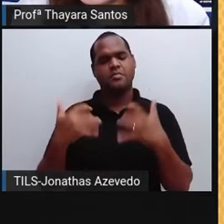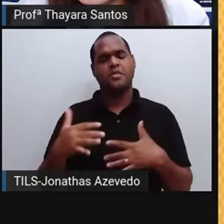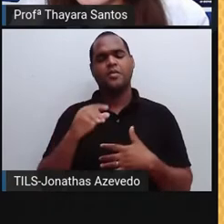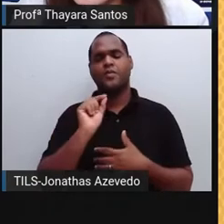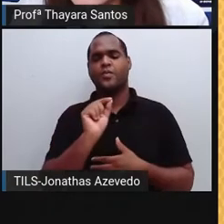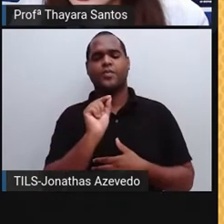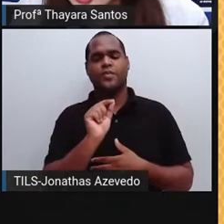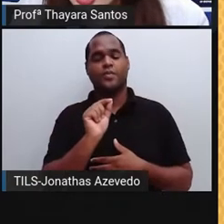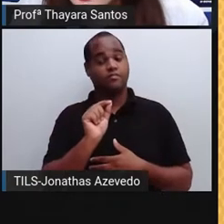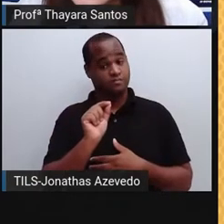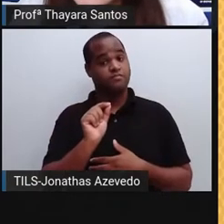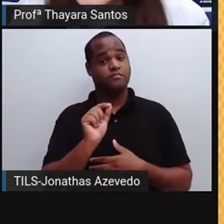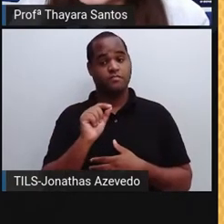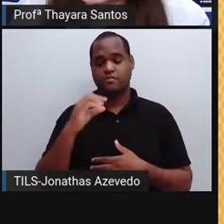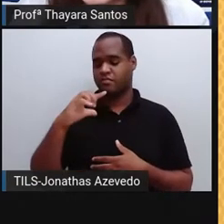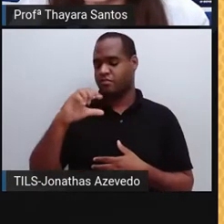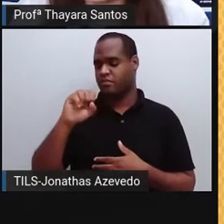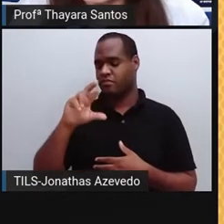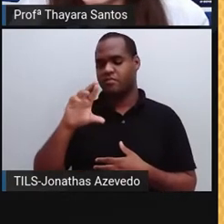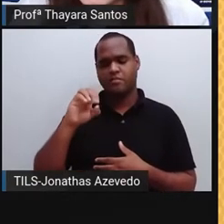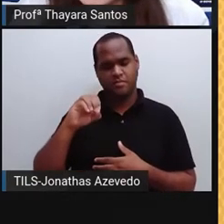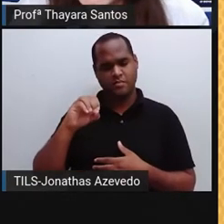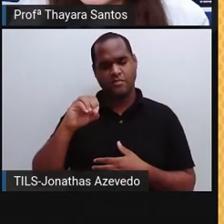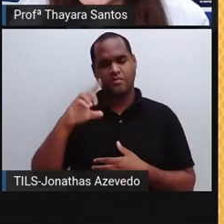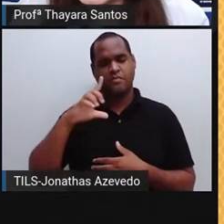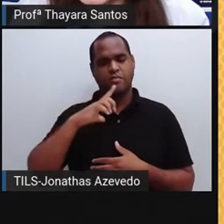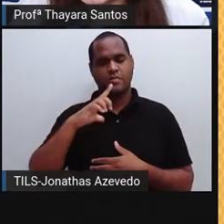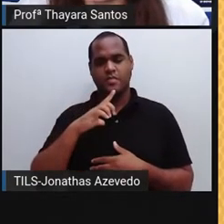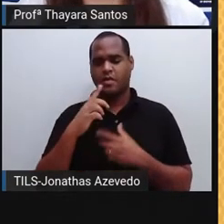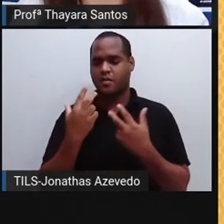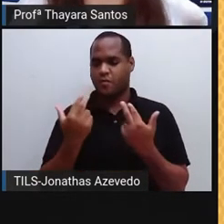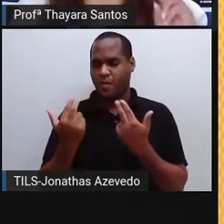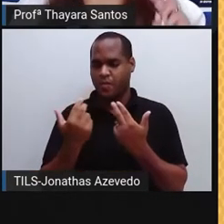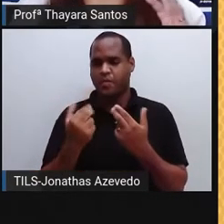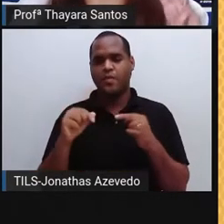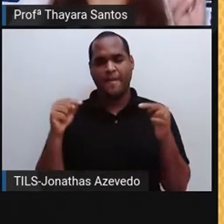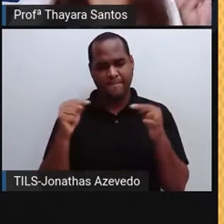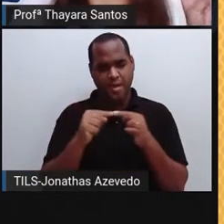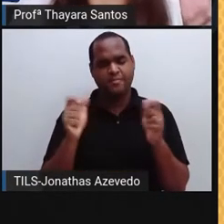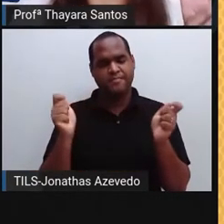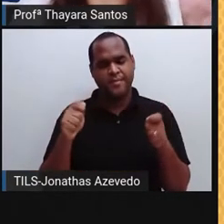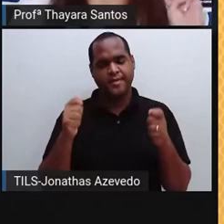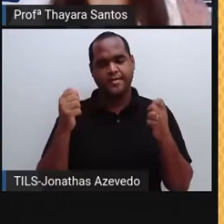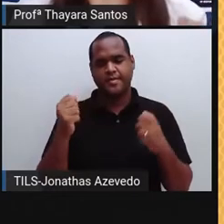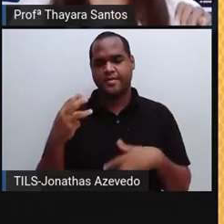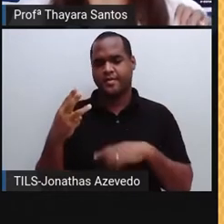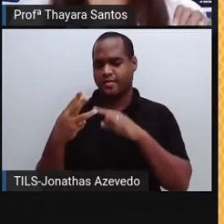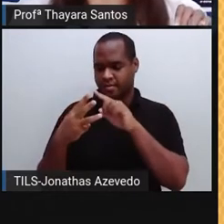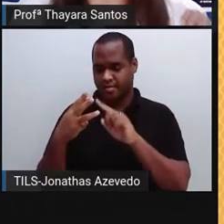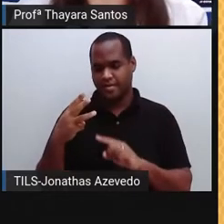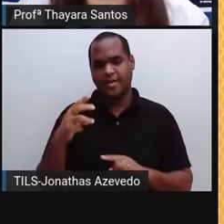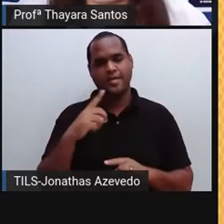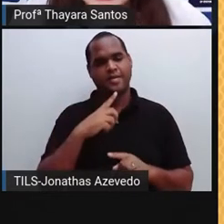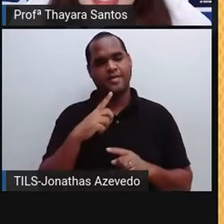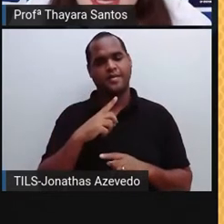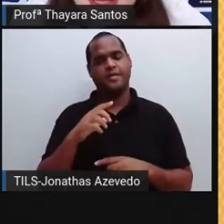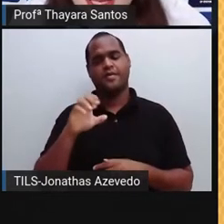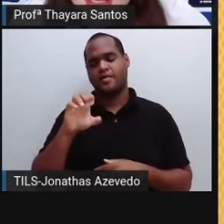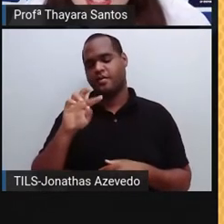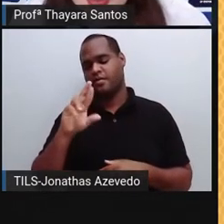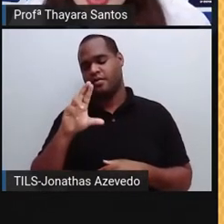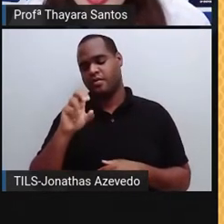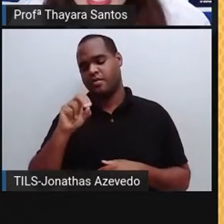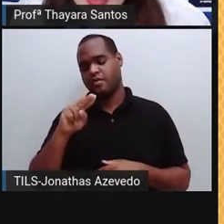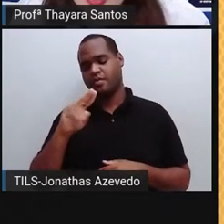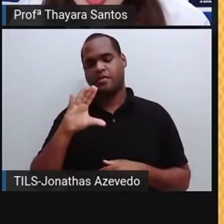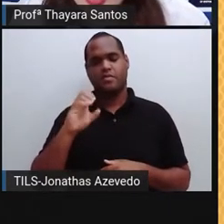o cloro, que está na mesma linha que ele, também vai ter 3 camadas eletrônicas. Se,